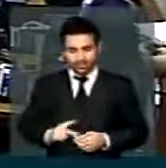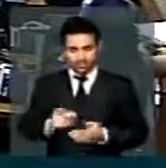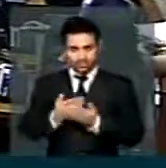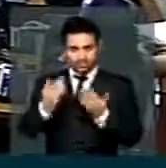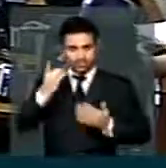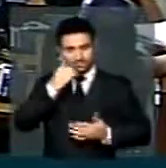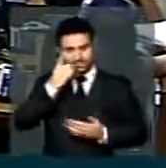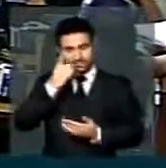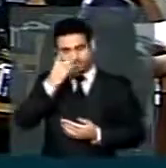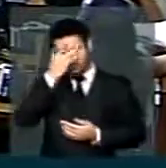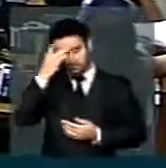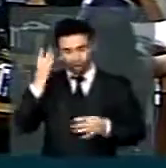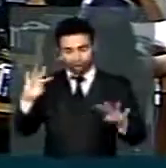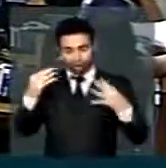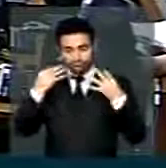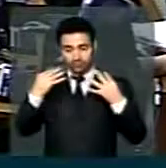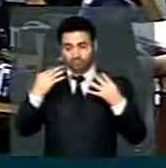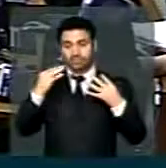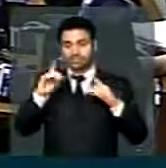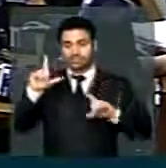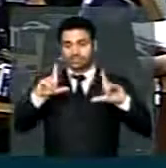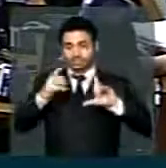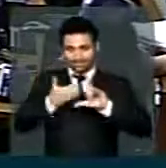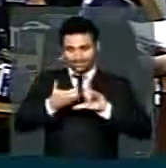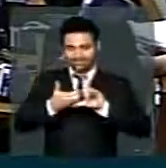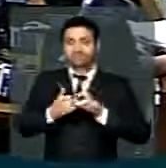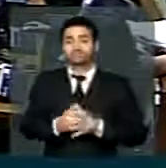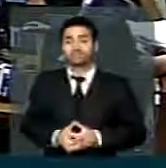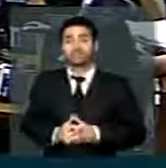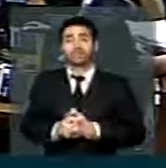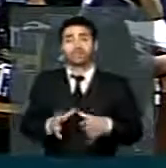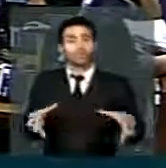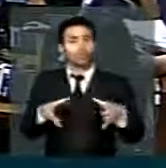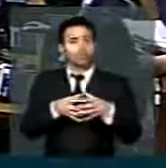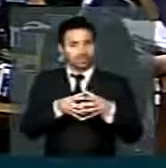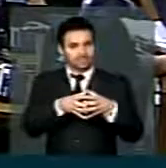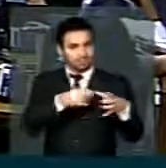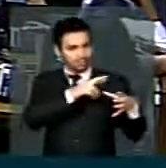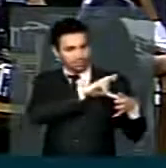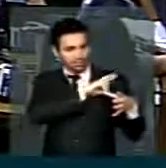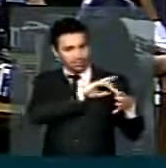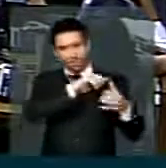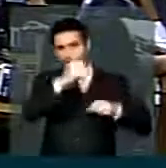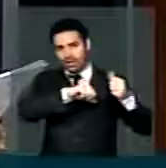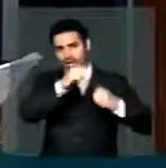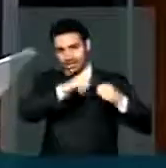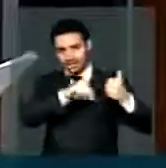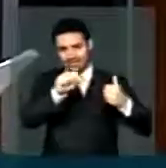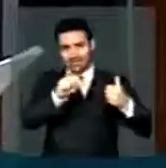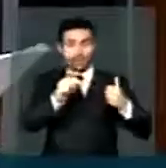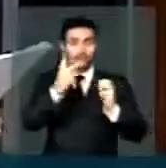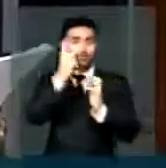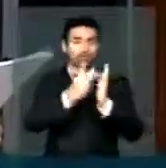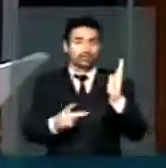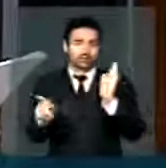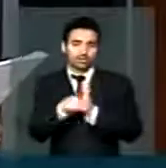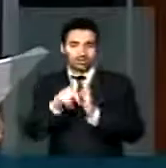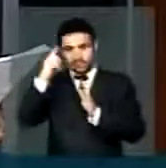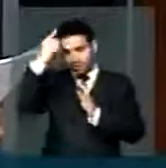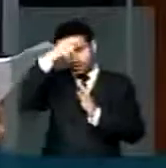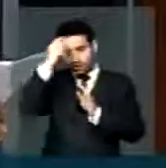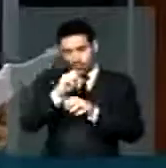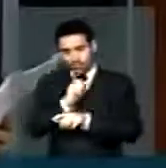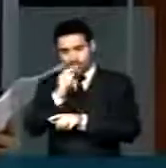parlamentares, telespectadores, telespectadores da TV Câmara, a comissão externa que analisa o projeto da transposição do Rio São Francisco, na